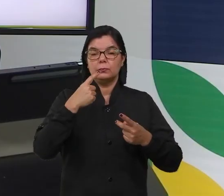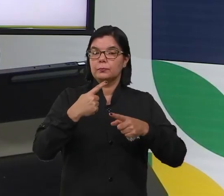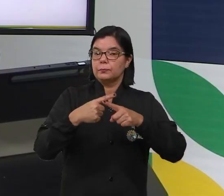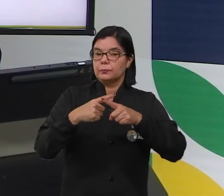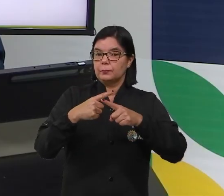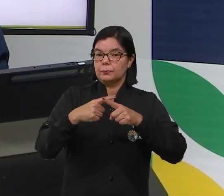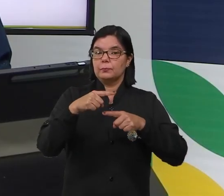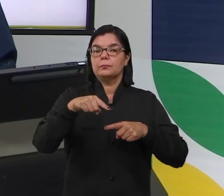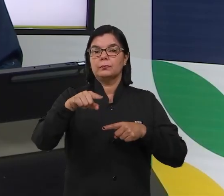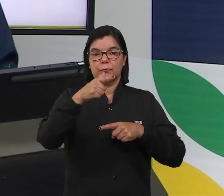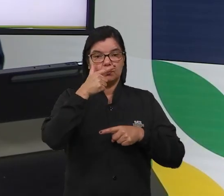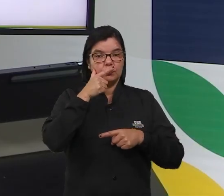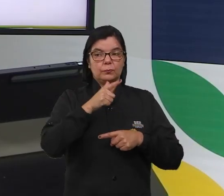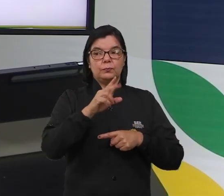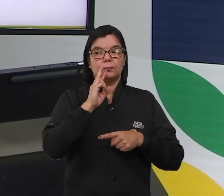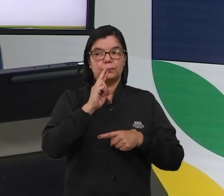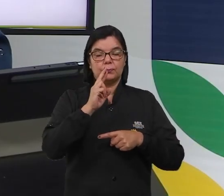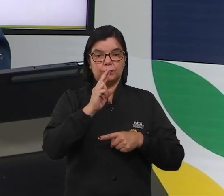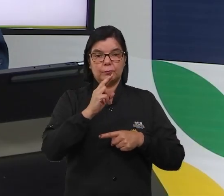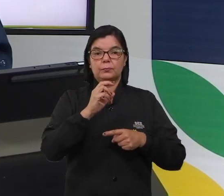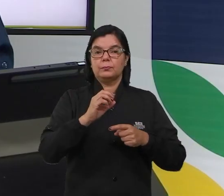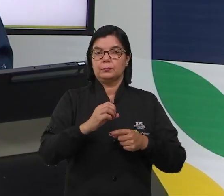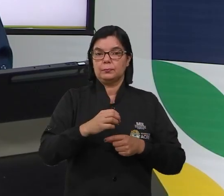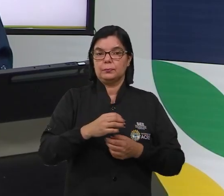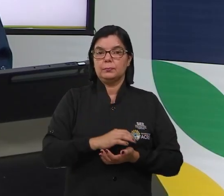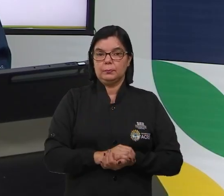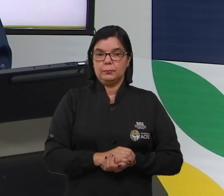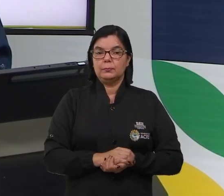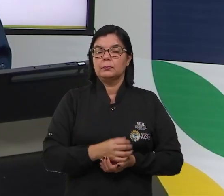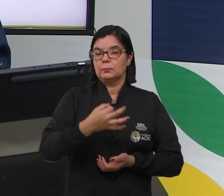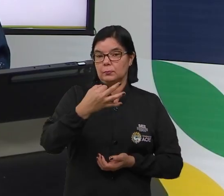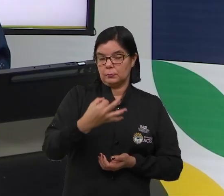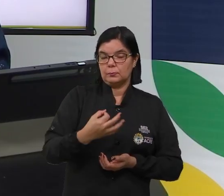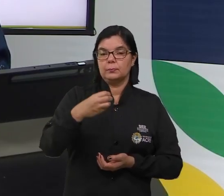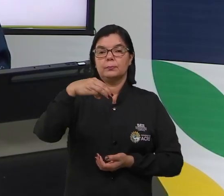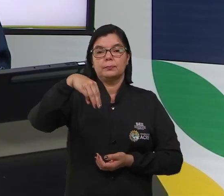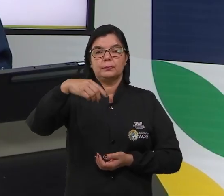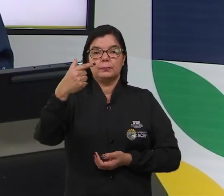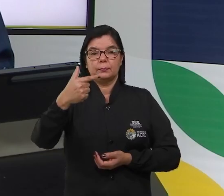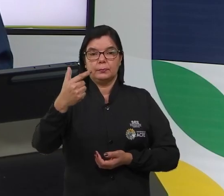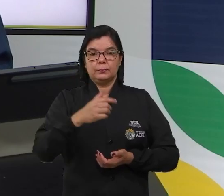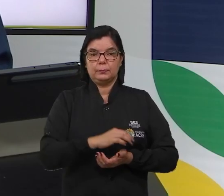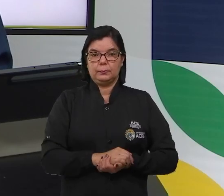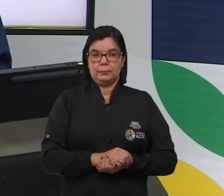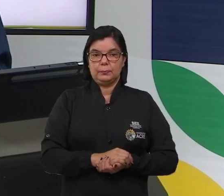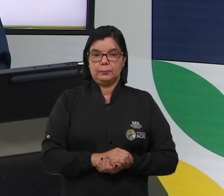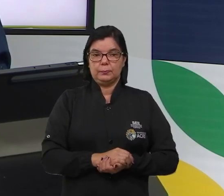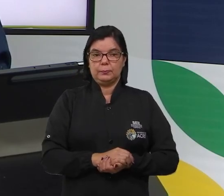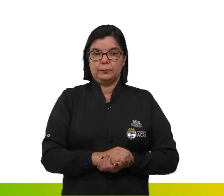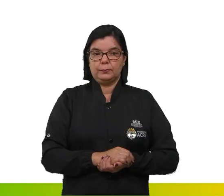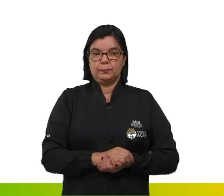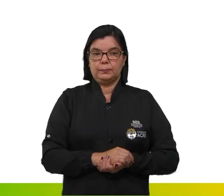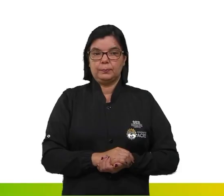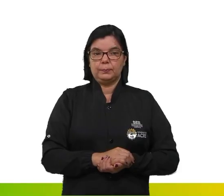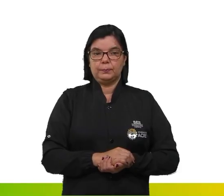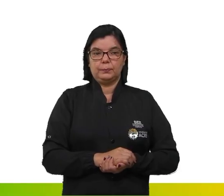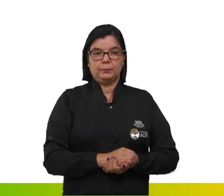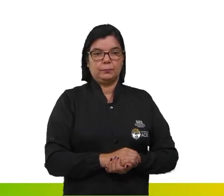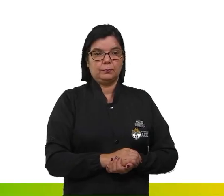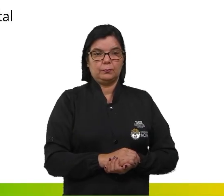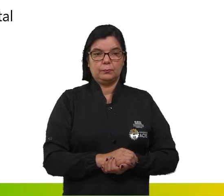multiplicações e você obtém os resultados equivalentes a 100 metros quadrados. Agora, vamos resolver o último item.